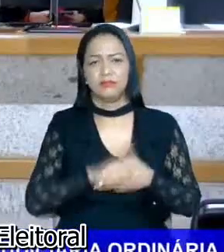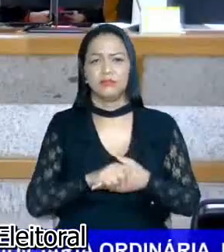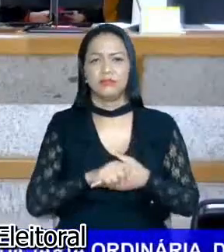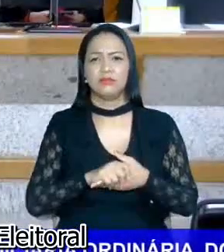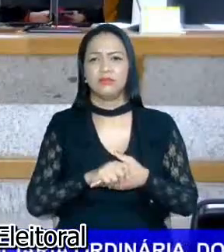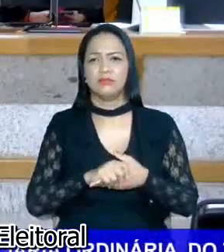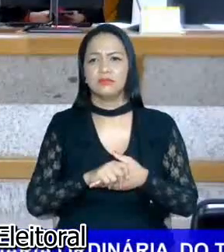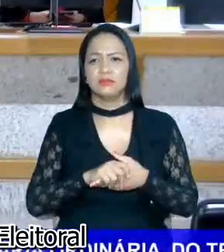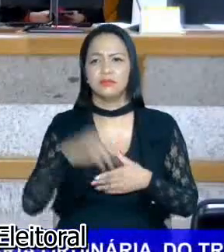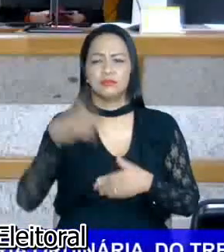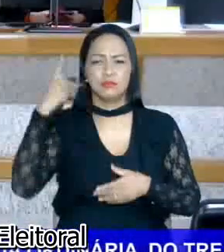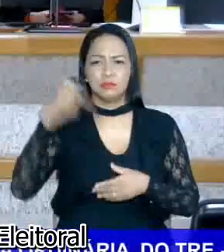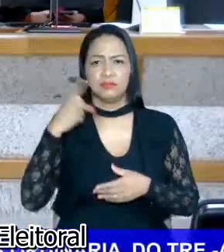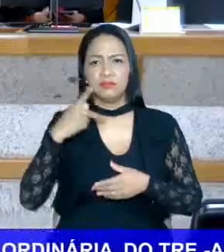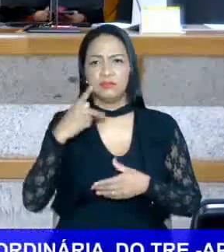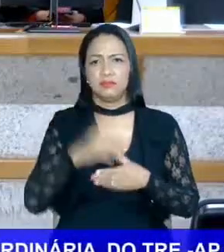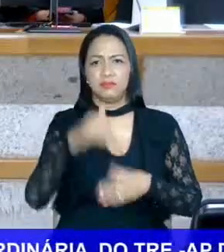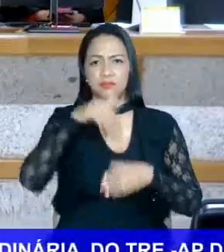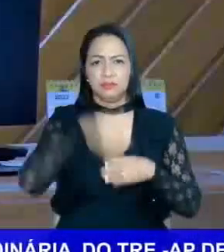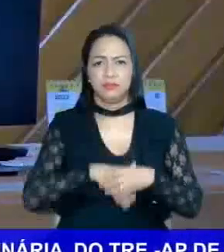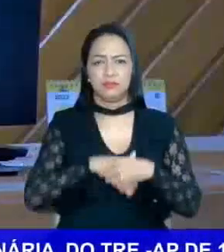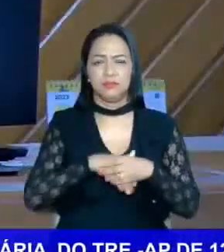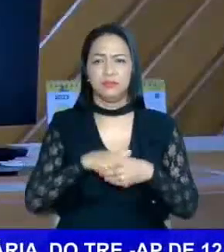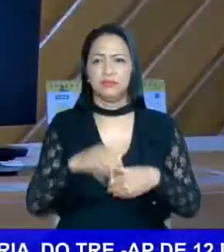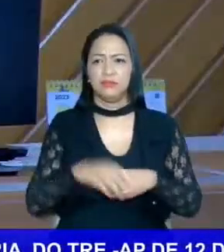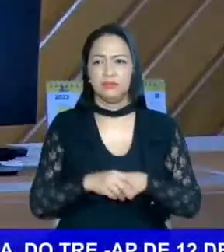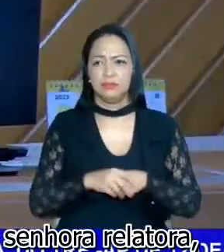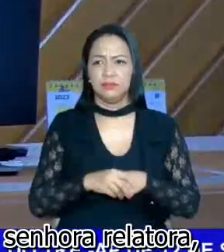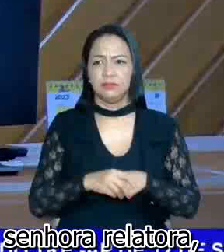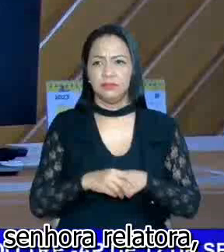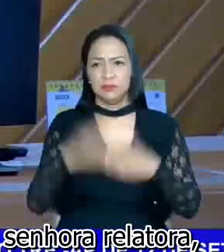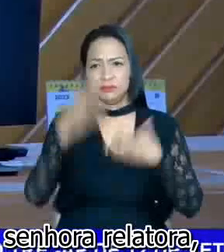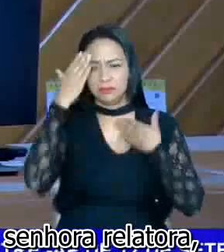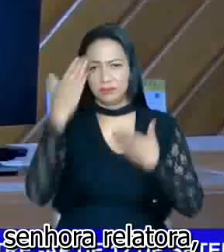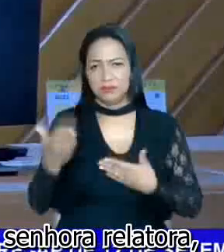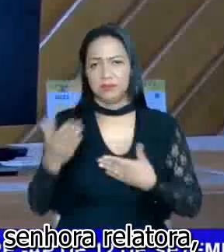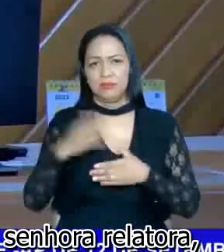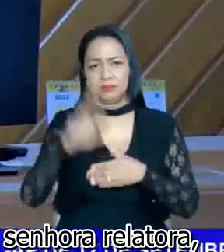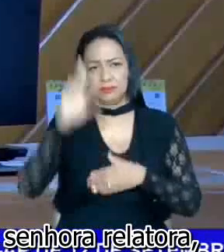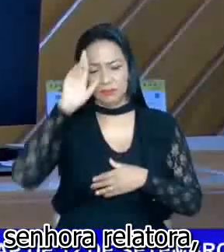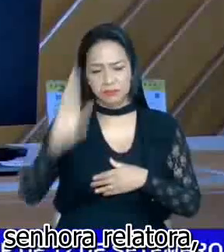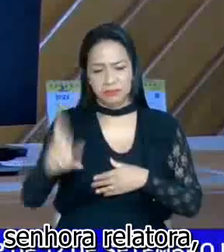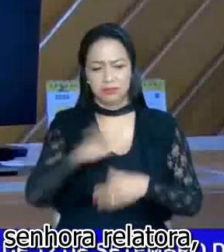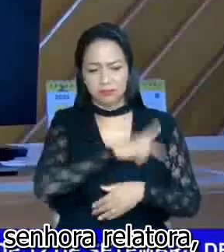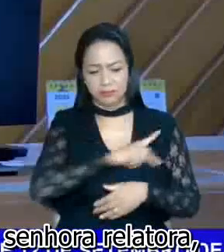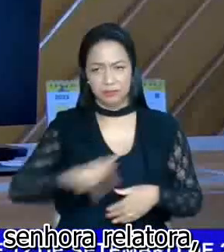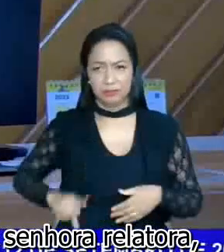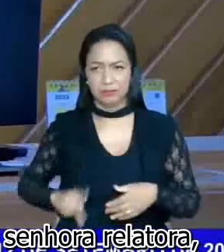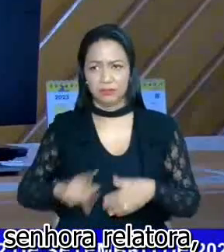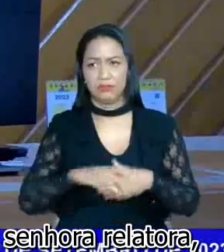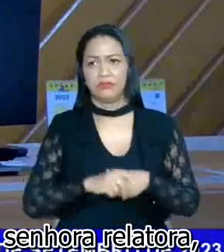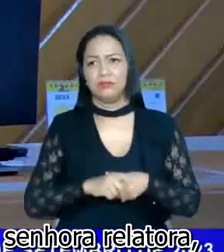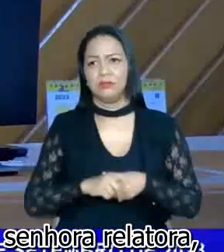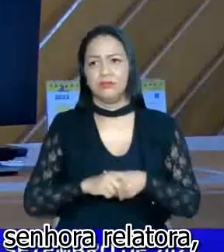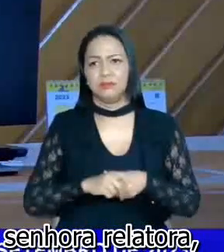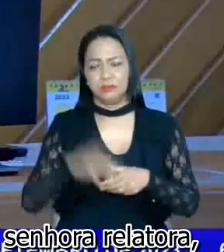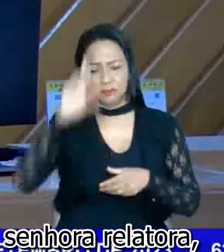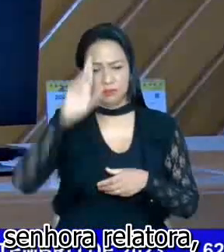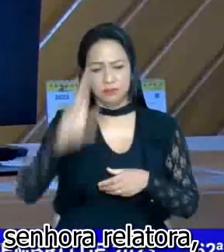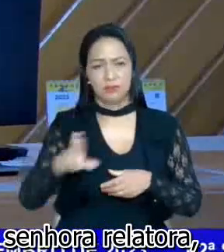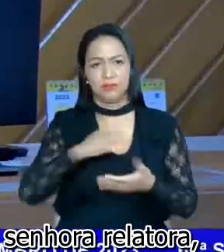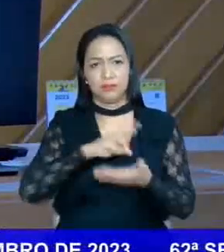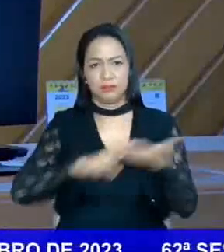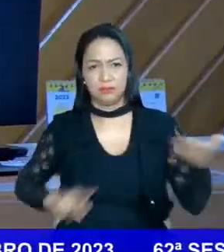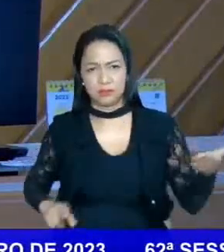com a palavra Imagem da ampla Procuradoria do Regional plenário. Eleitoral. Na Obrigado, tela, o representante excelentíssimo do Ministério presidente, Público, doutor Milton excelentíssima senhora